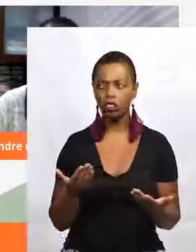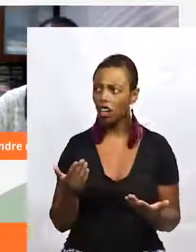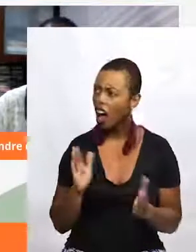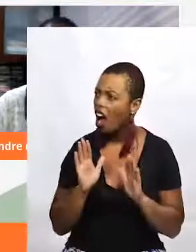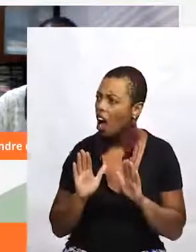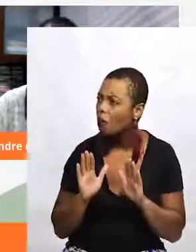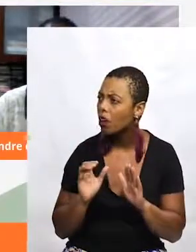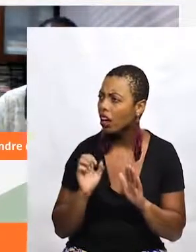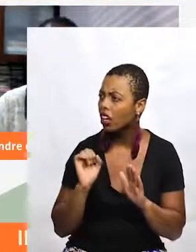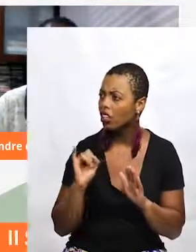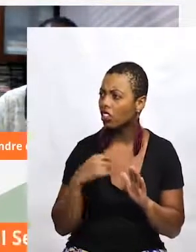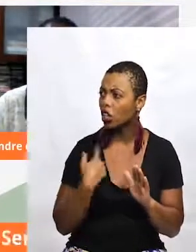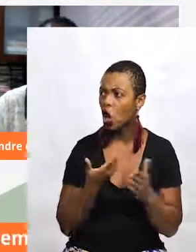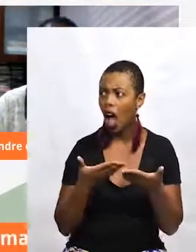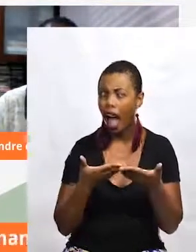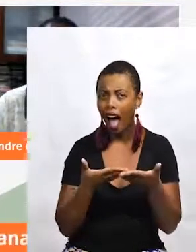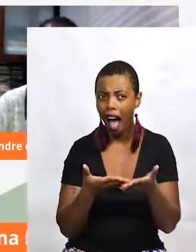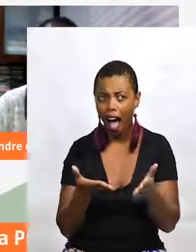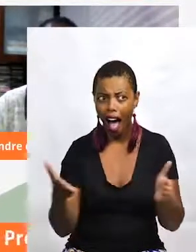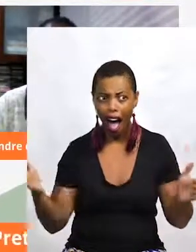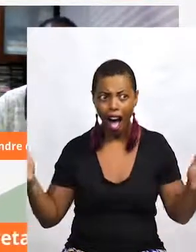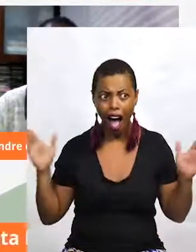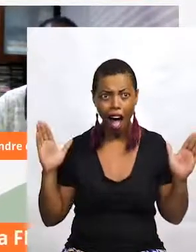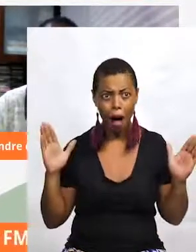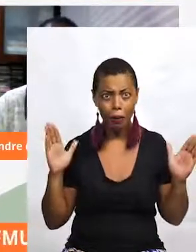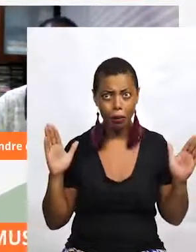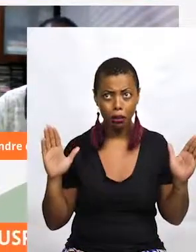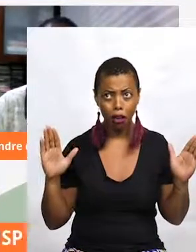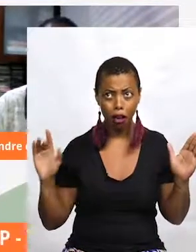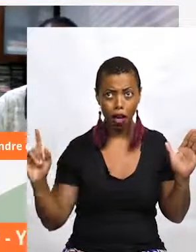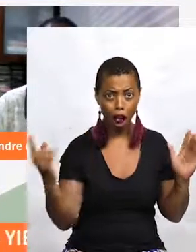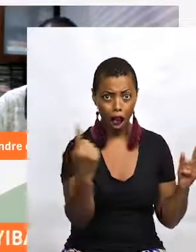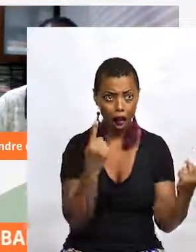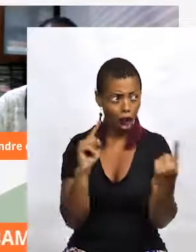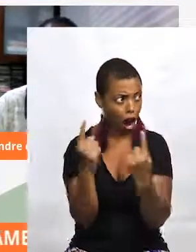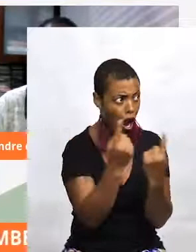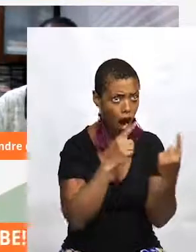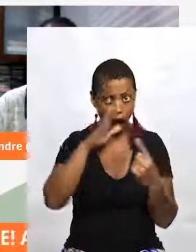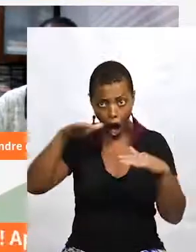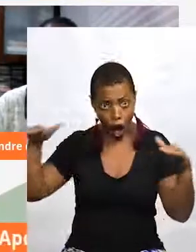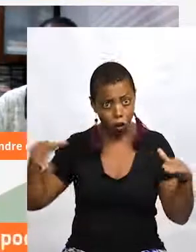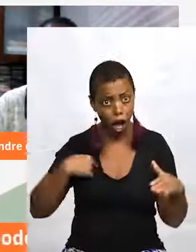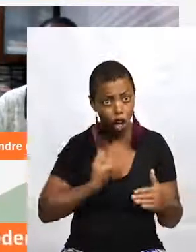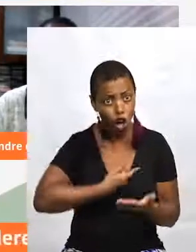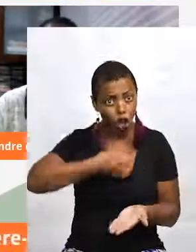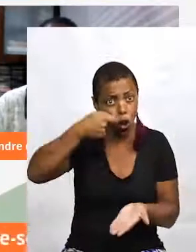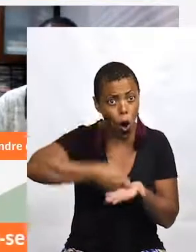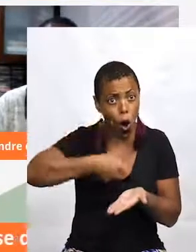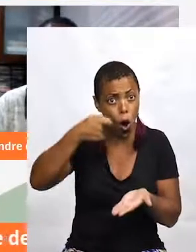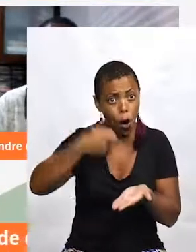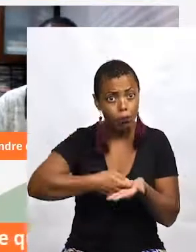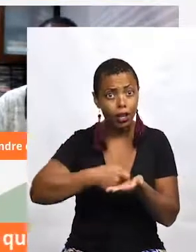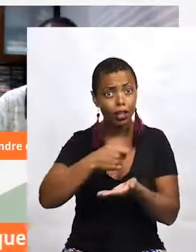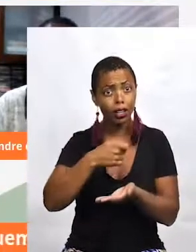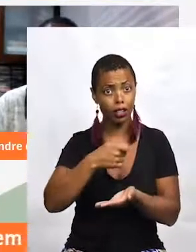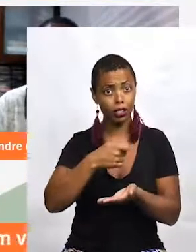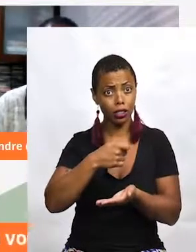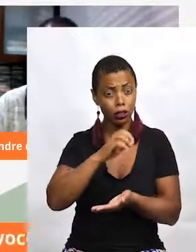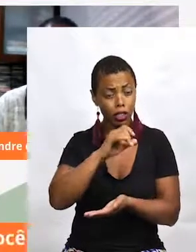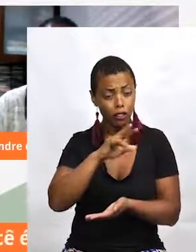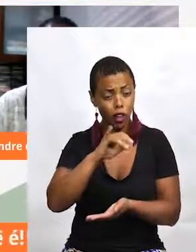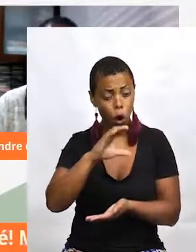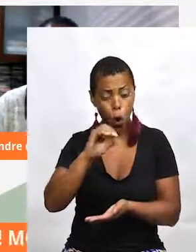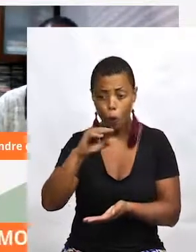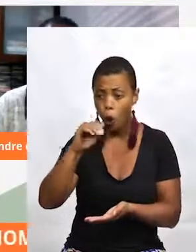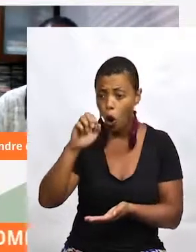esses estudantes, é nosso dever cívico e moral dar para eles as condições para se formarem em grande estilo,